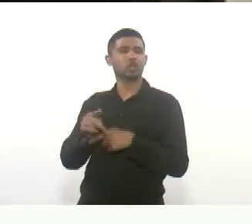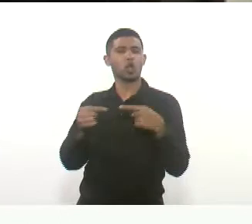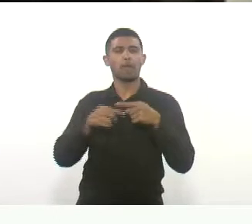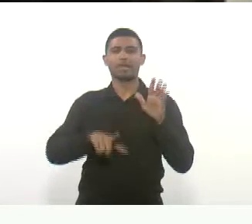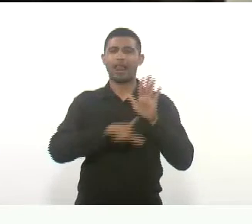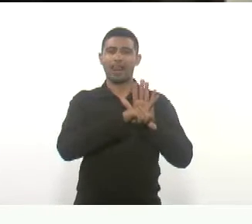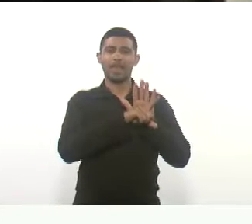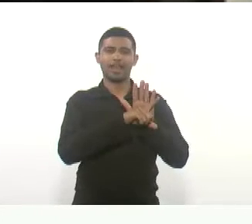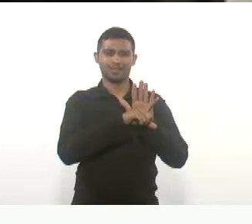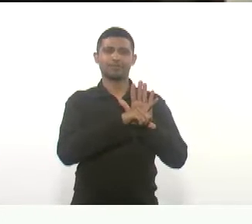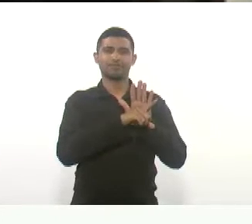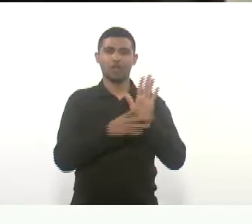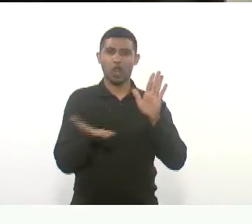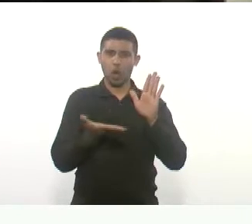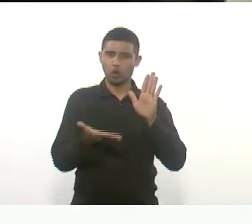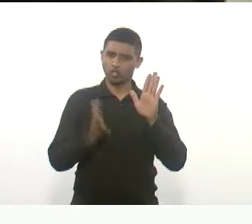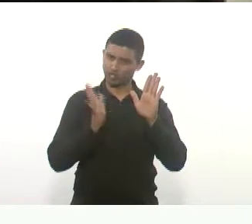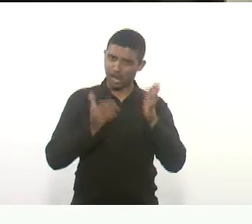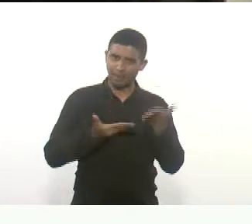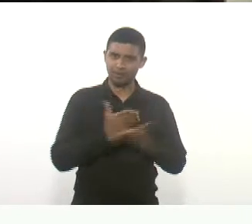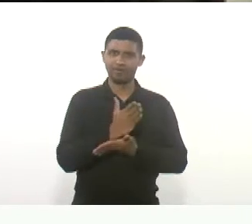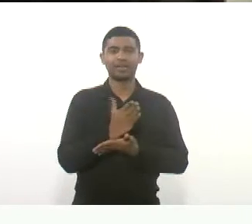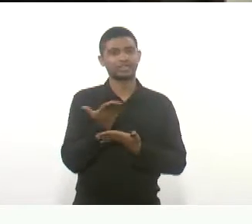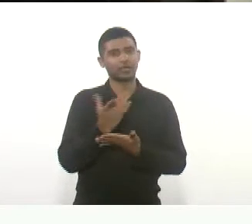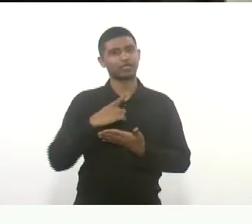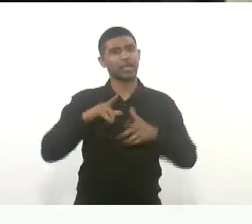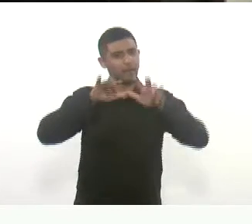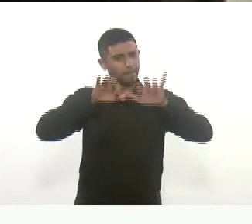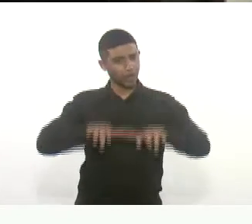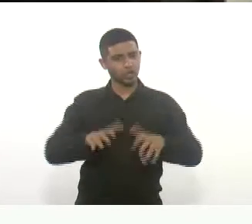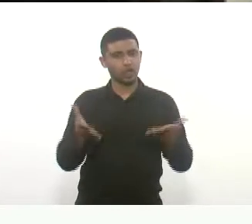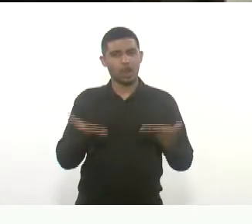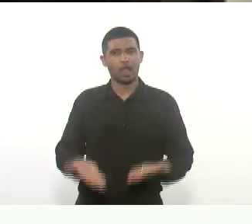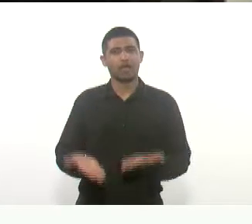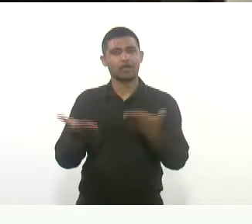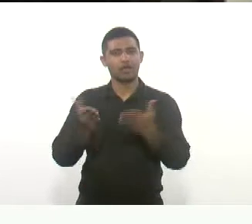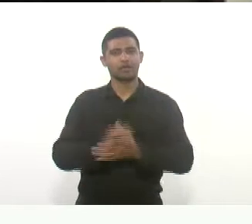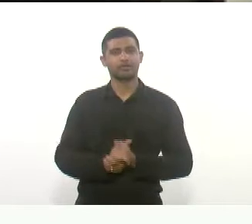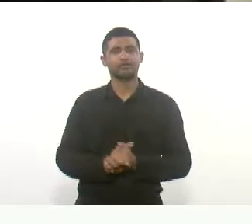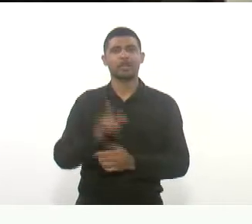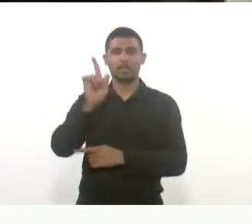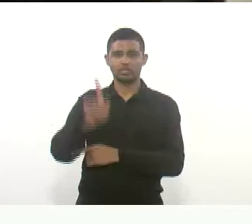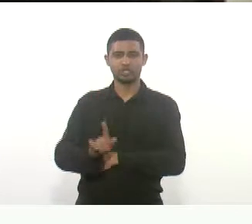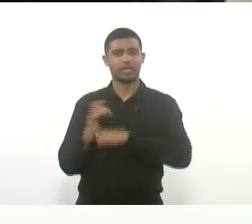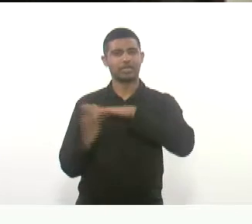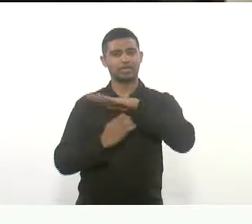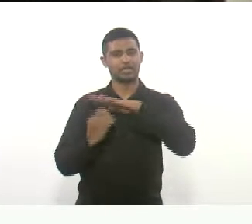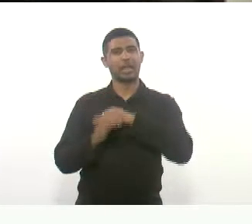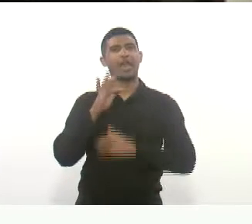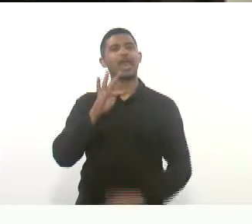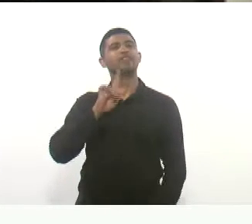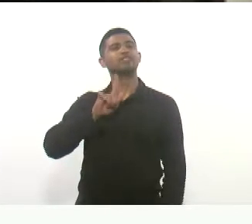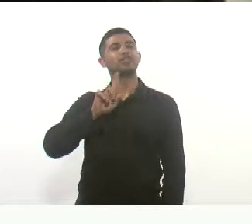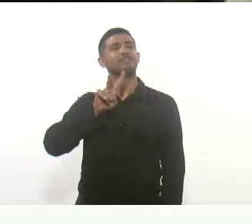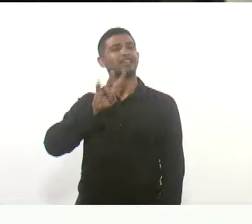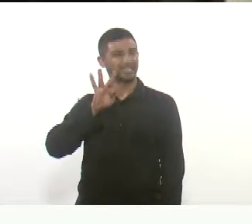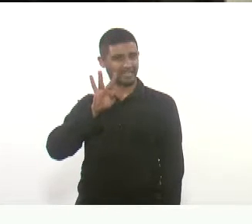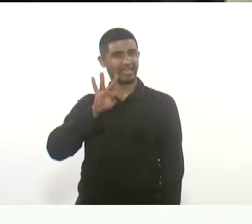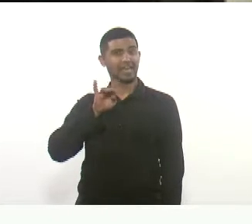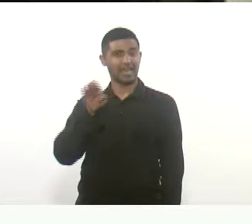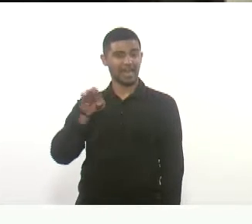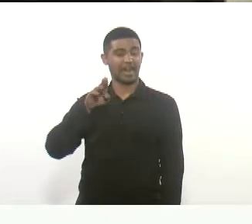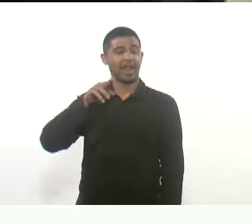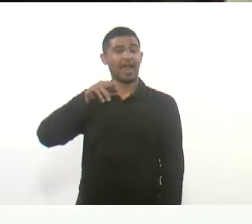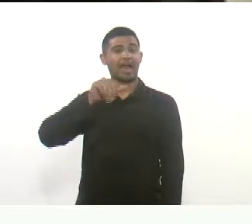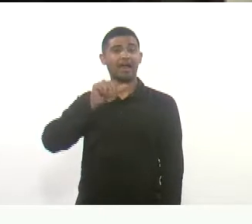lei hoje em vigor. Então, seguindo aqui o protocolo, eu passo a palavra para a gerente executiva da FGV, Tereza Pontual.